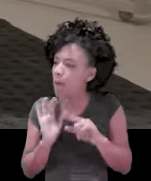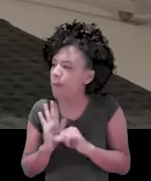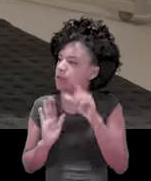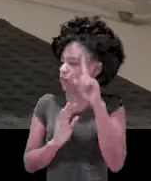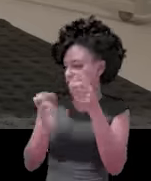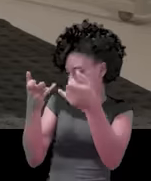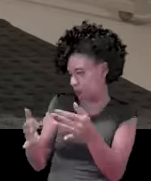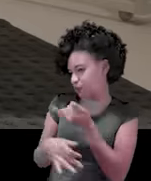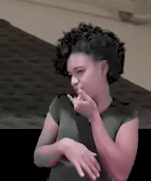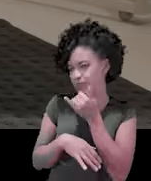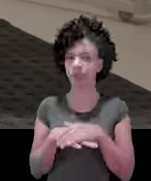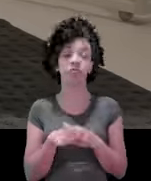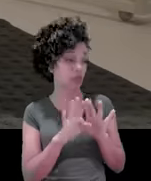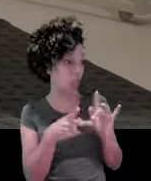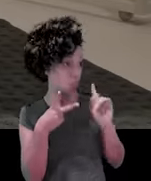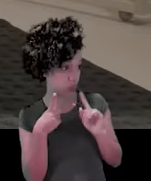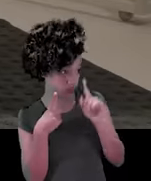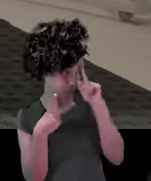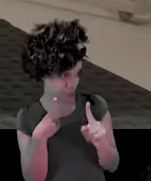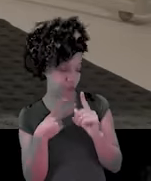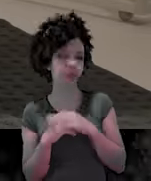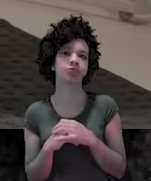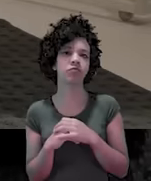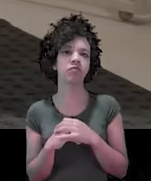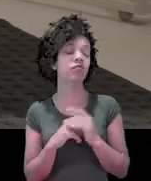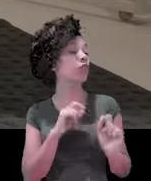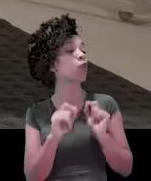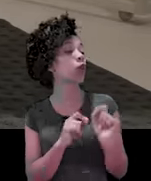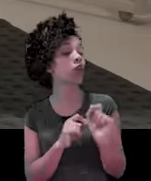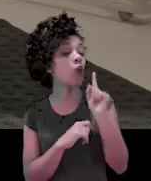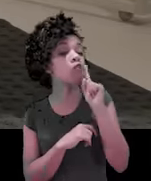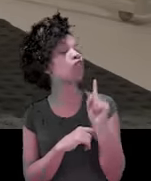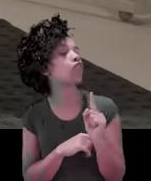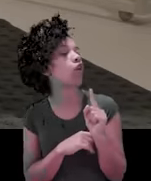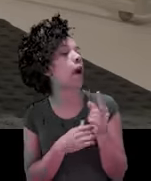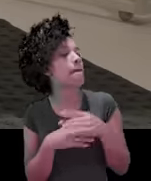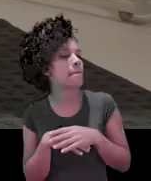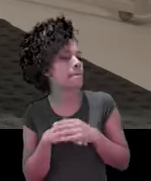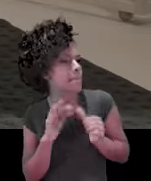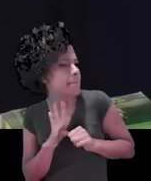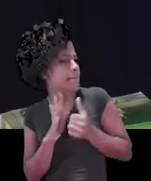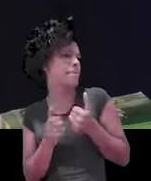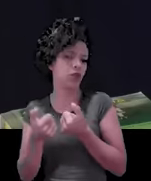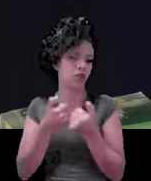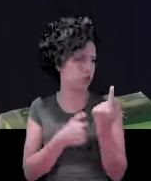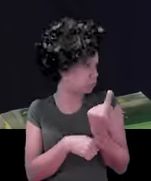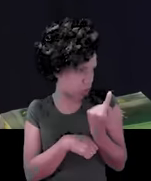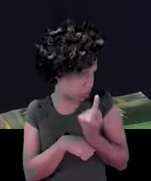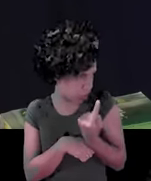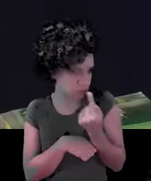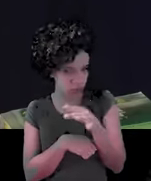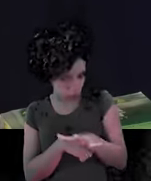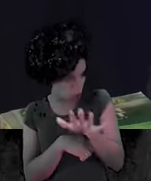no primeiro dia estava falando é a então aí no segundo ele que segundo dia tirei o dia para eu fazer o primeiro vou sozinho para